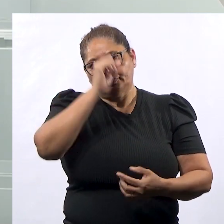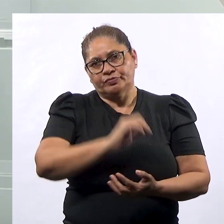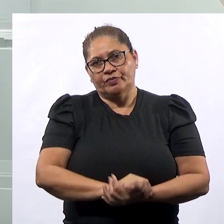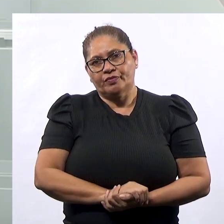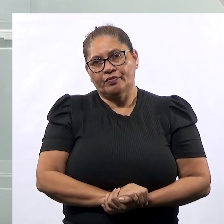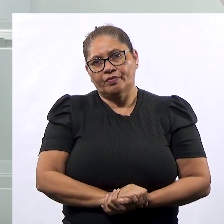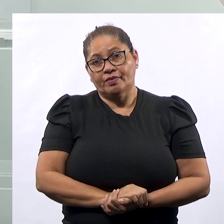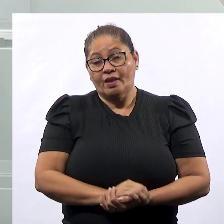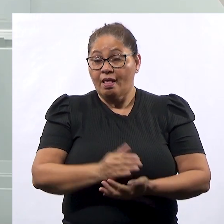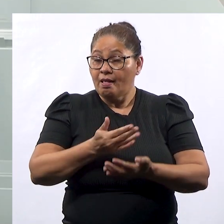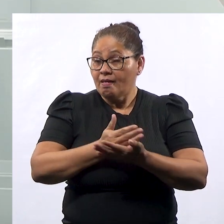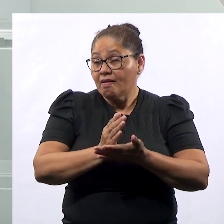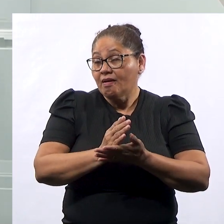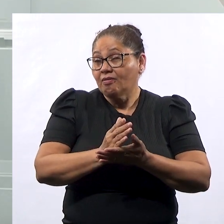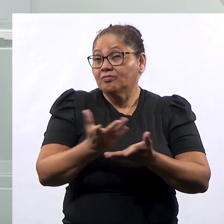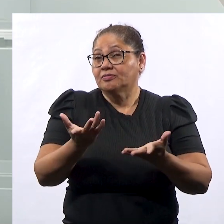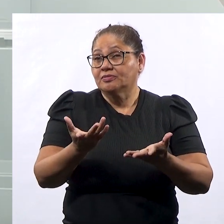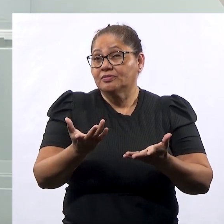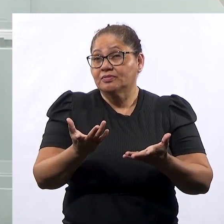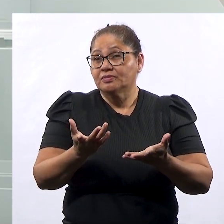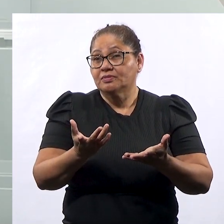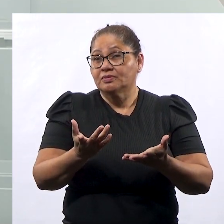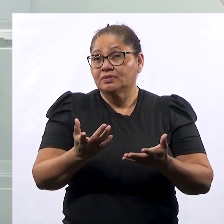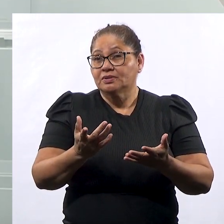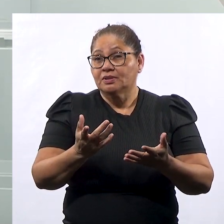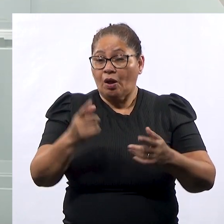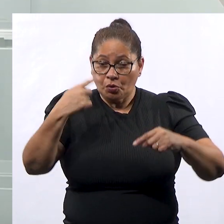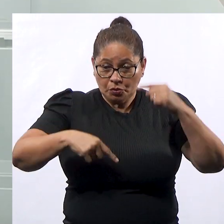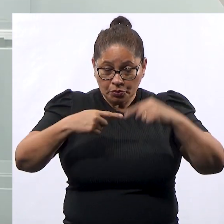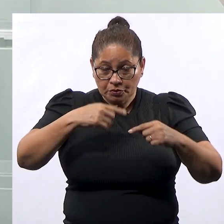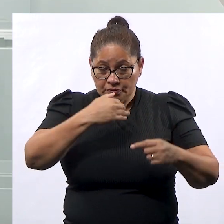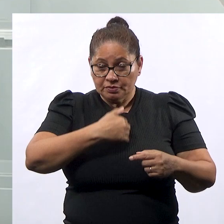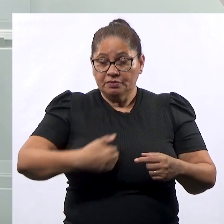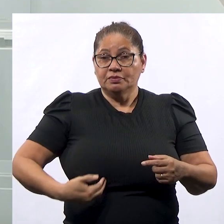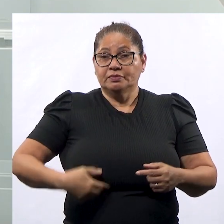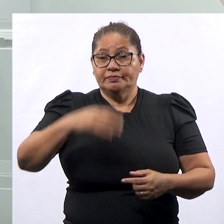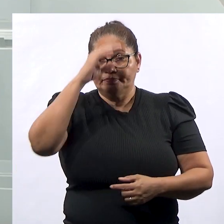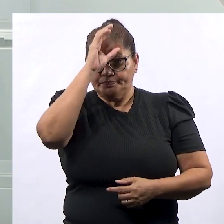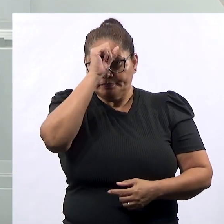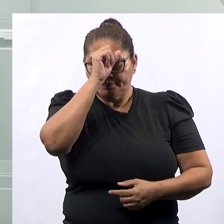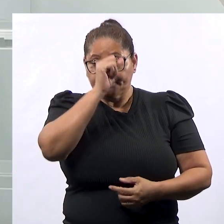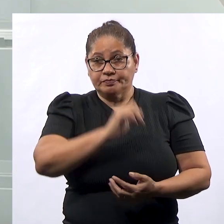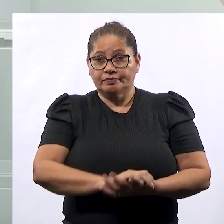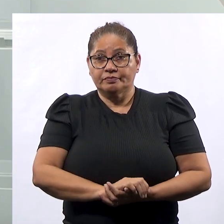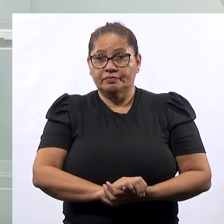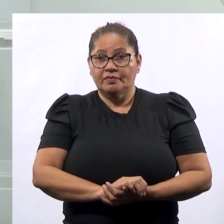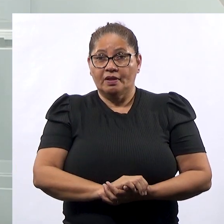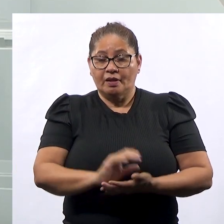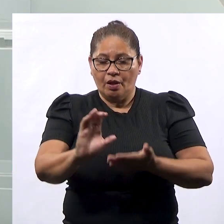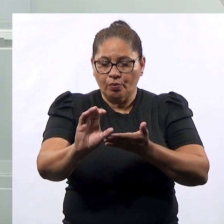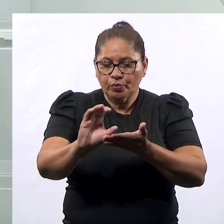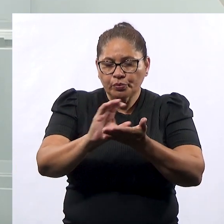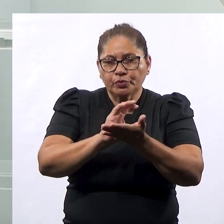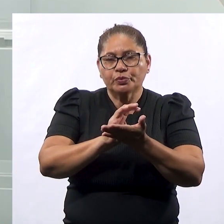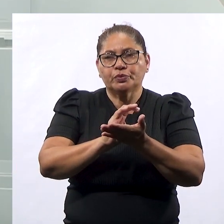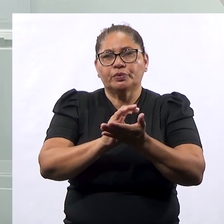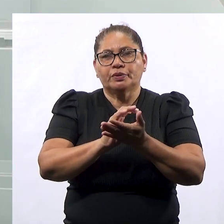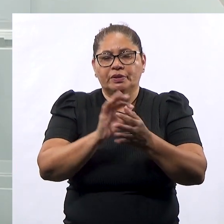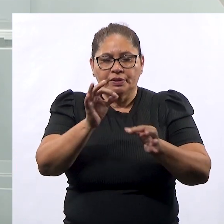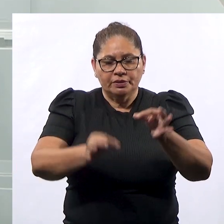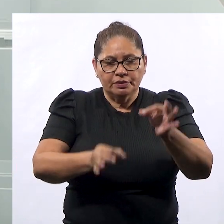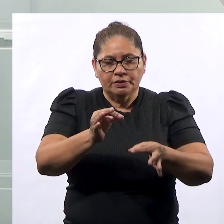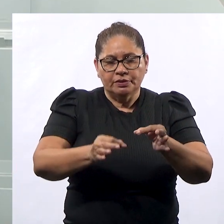aprendizagem. Alguns, inclusive, são políticas públicas de aprendizagem com financiamento, como o